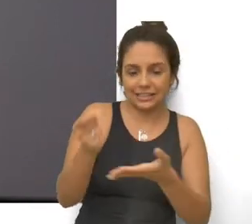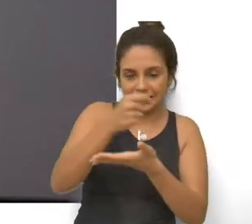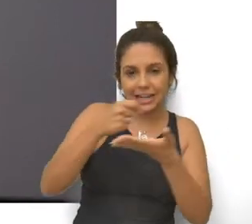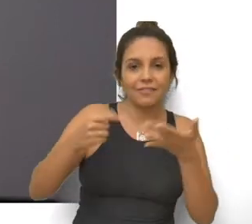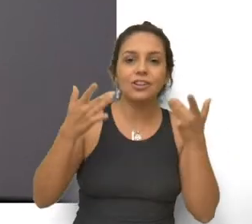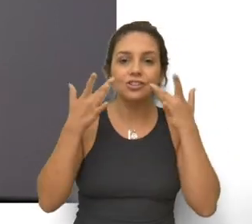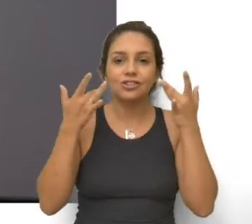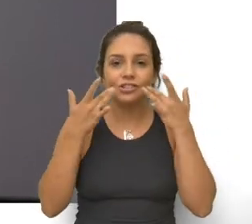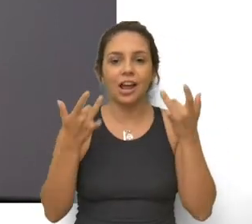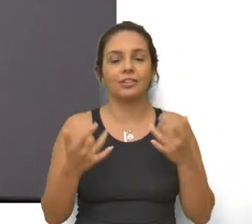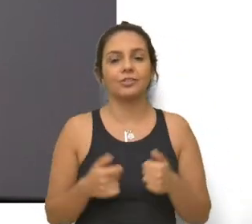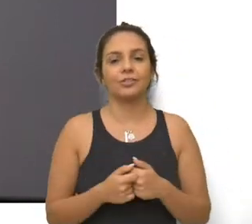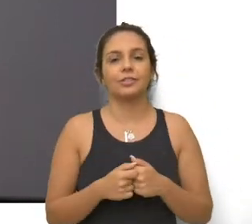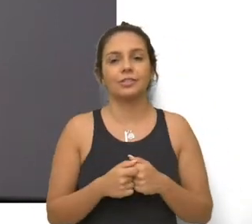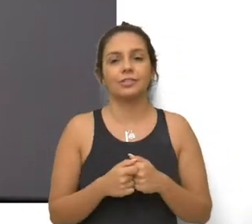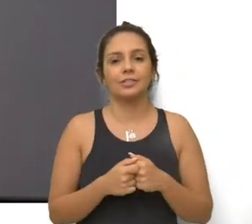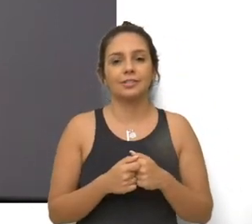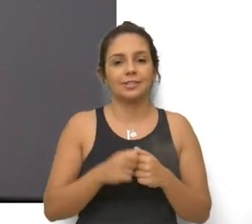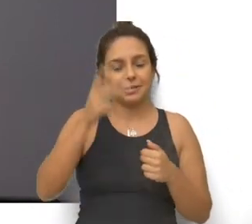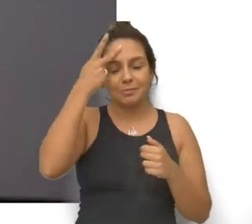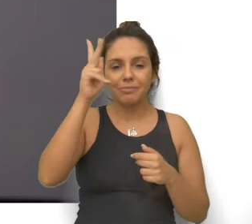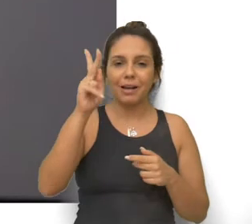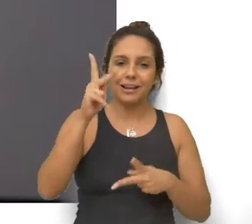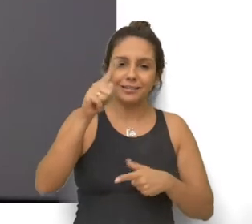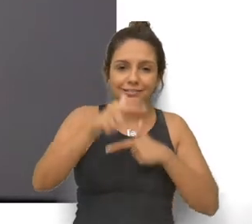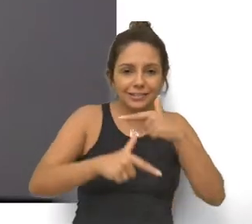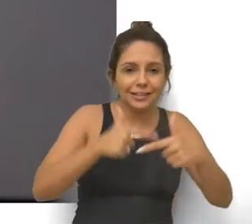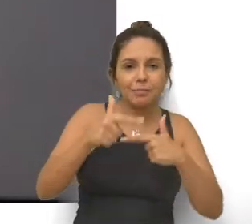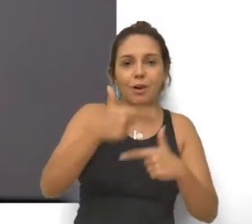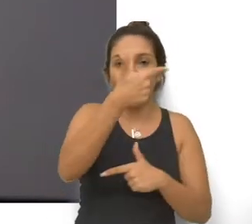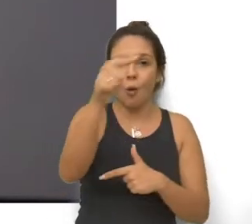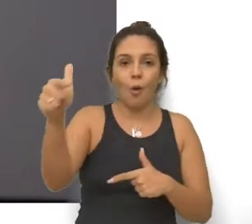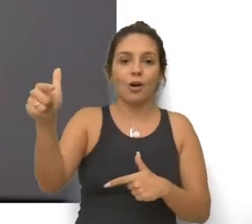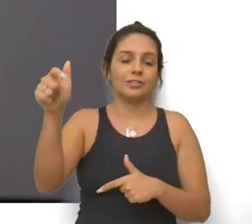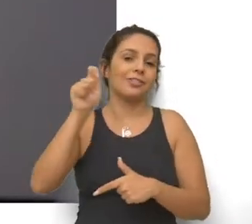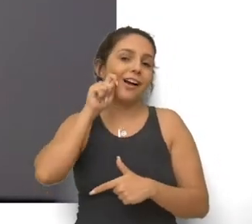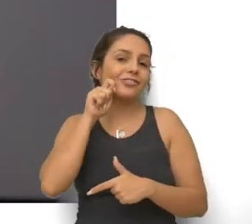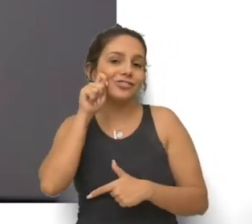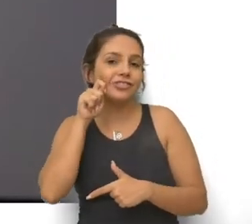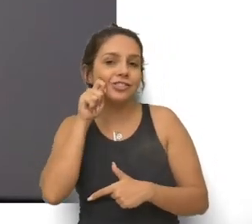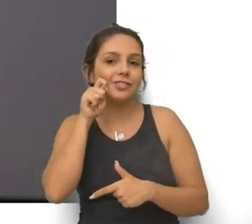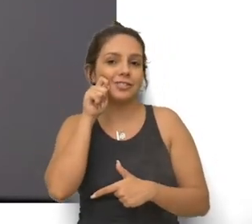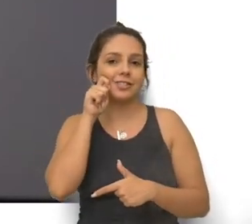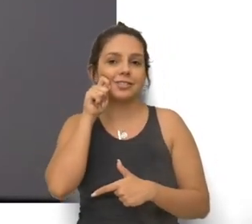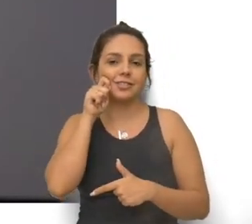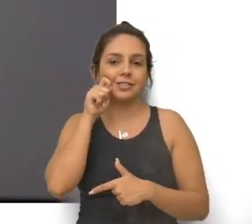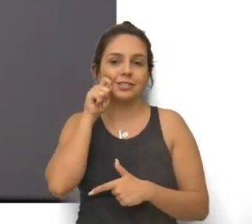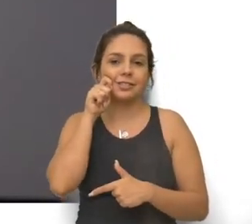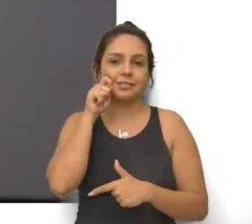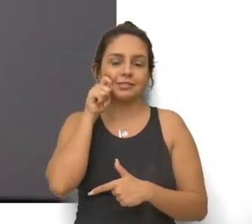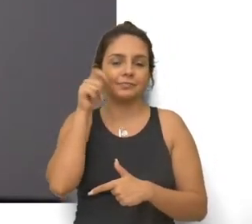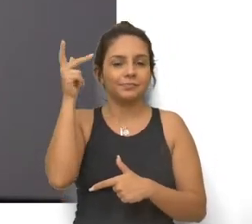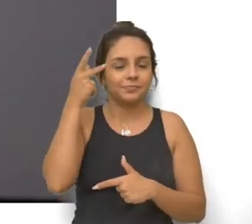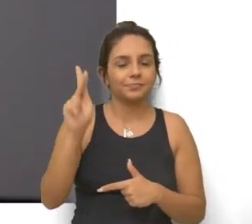o teatro é para ser trabalhado por outros artistas, não é?